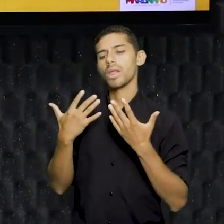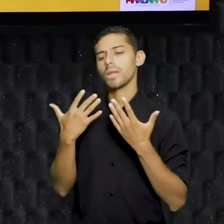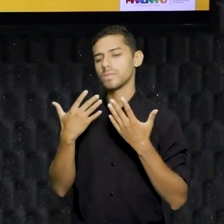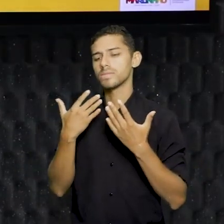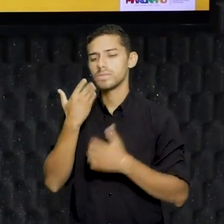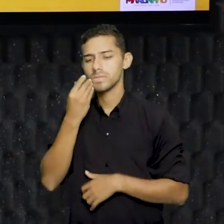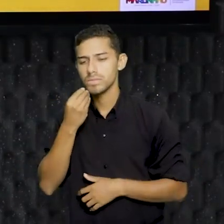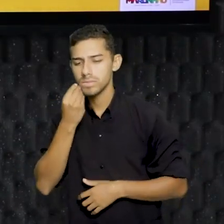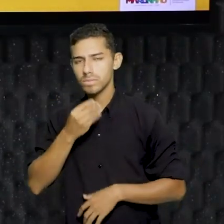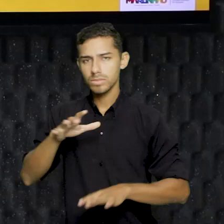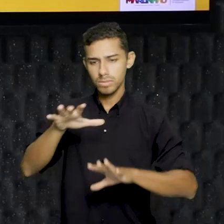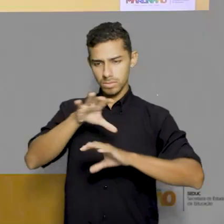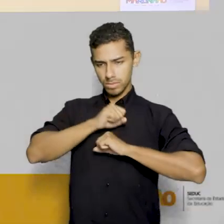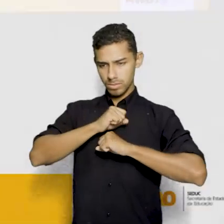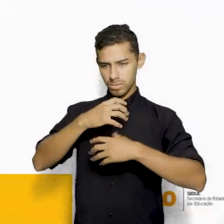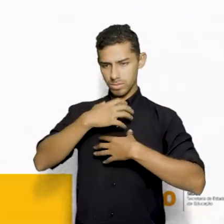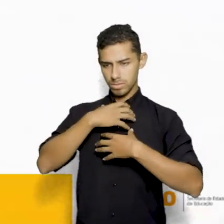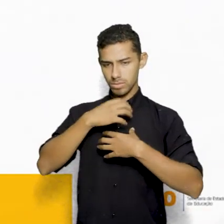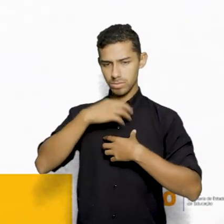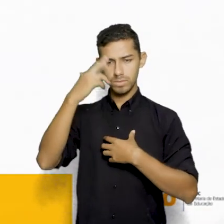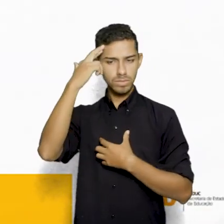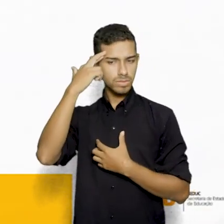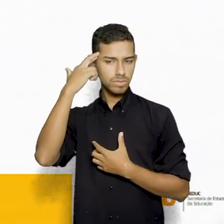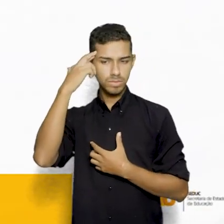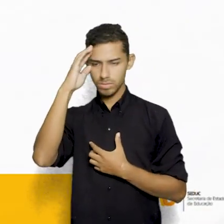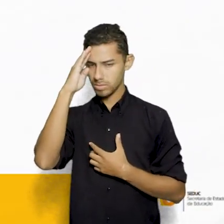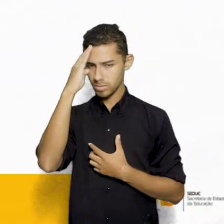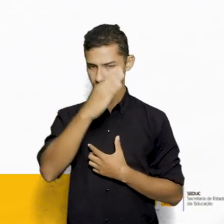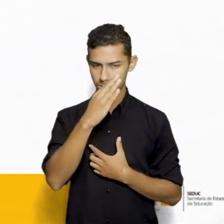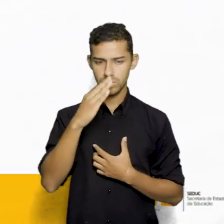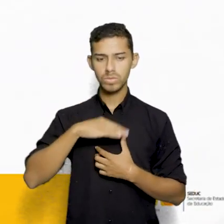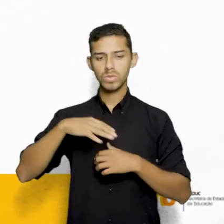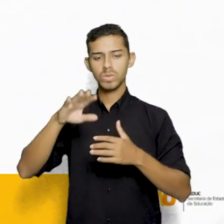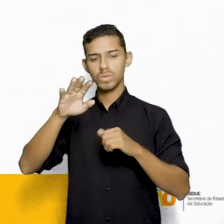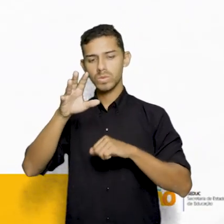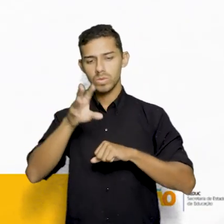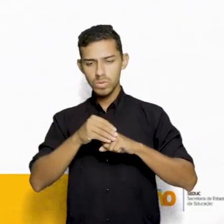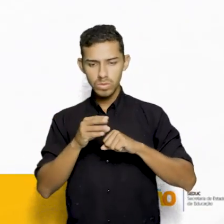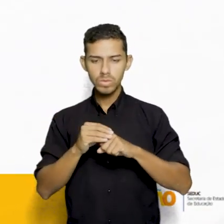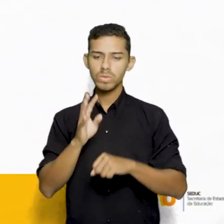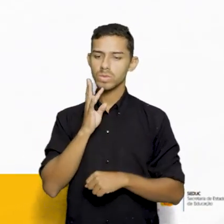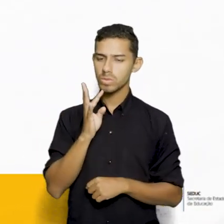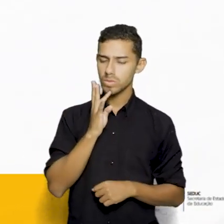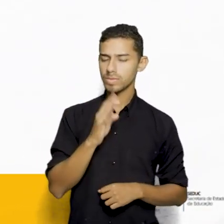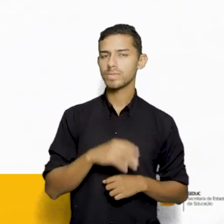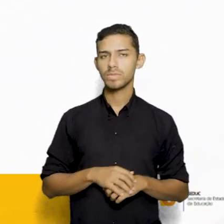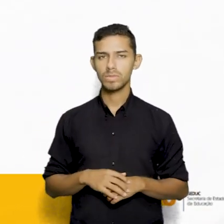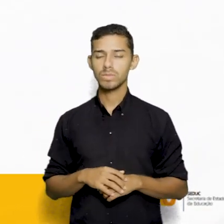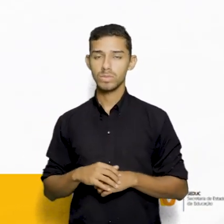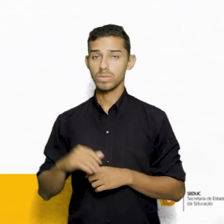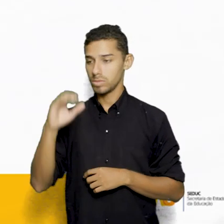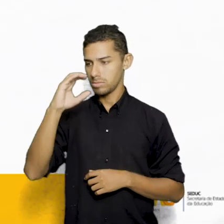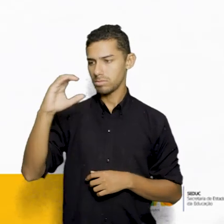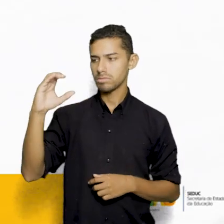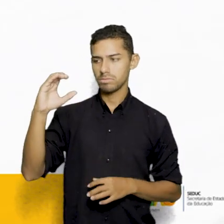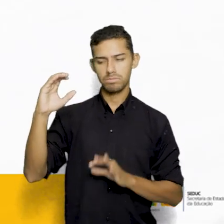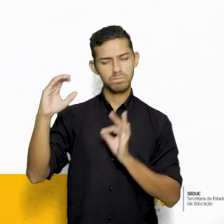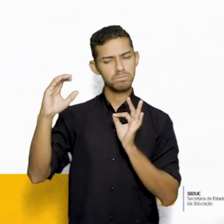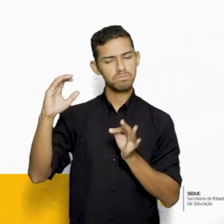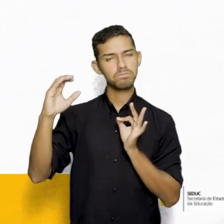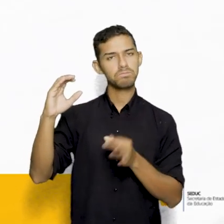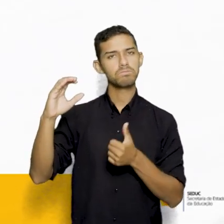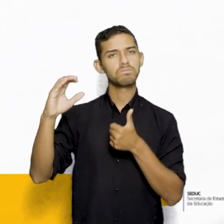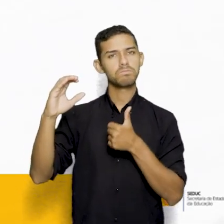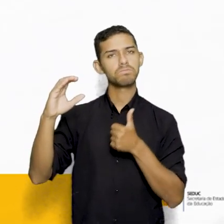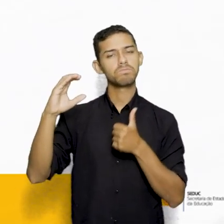dos Sentidos os princípios da razão o conhecimento claro a letra C está muito bem colocada muito